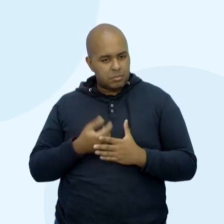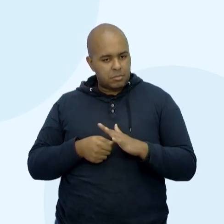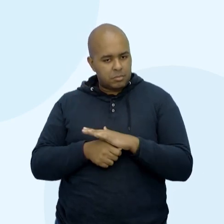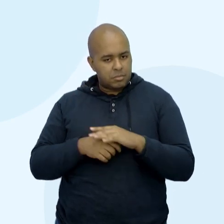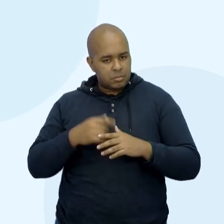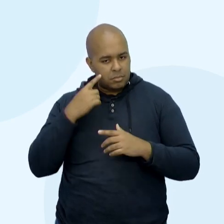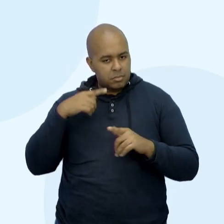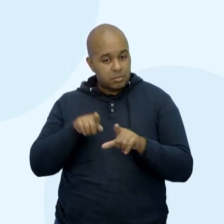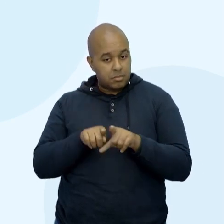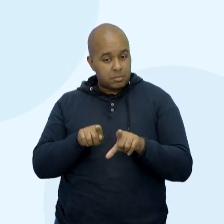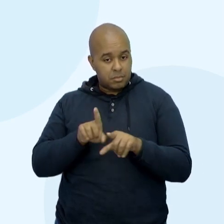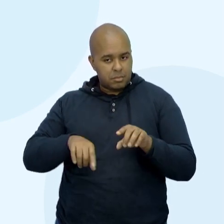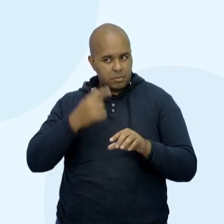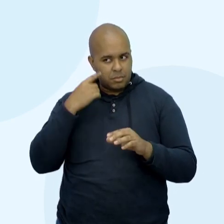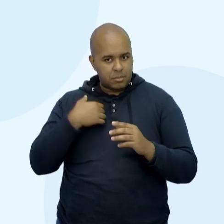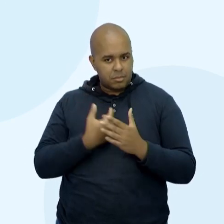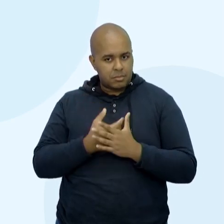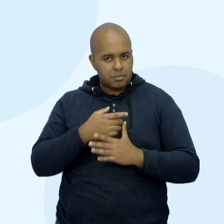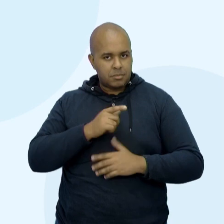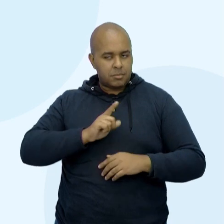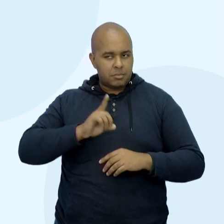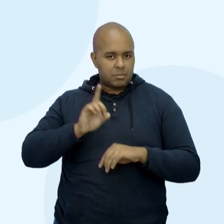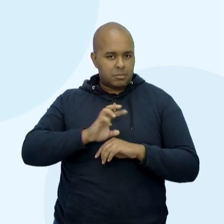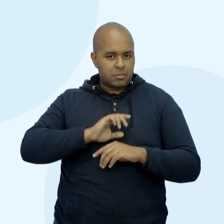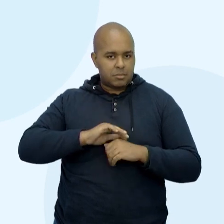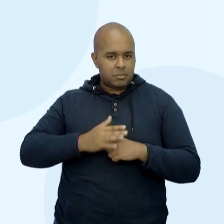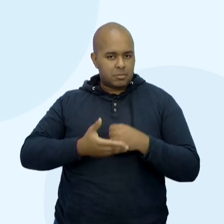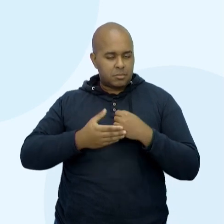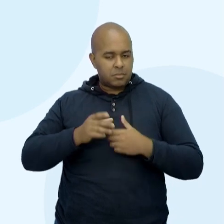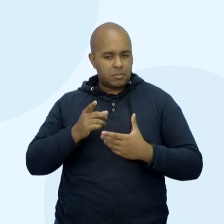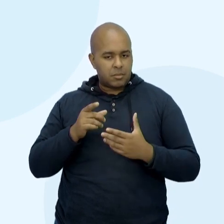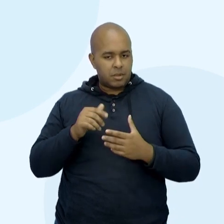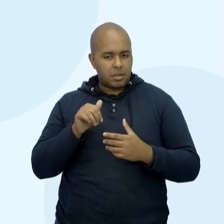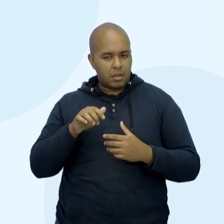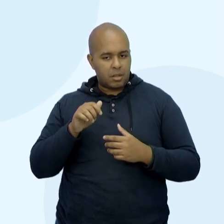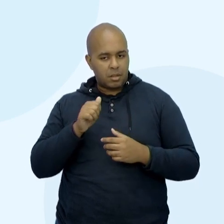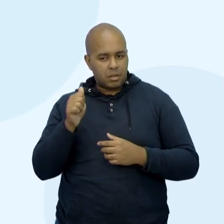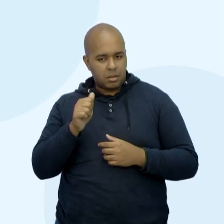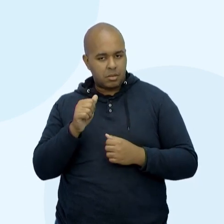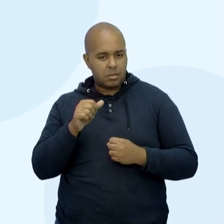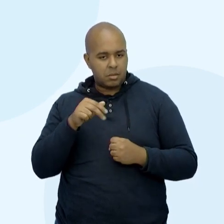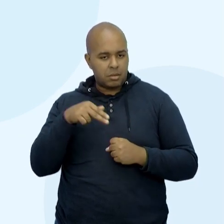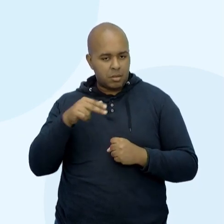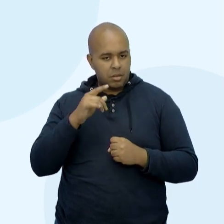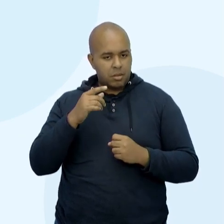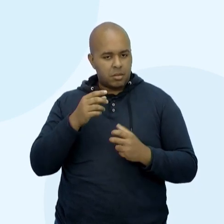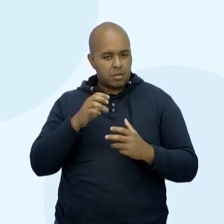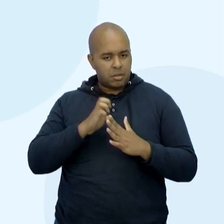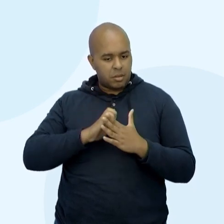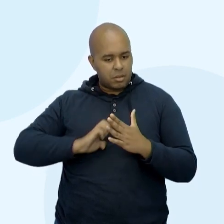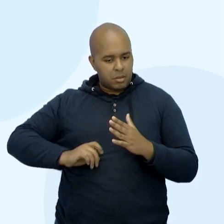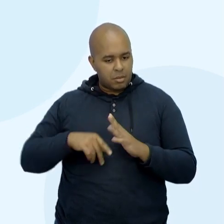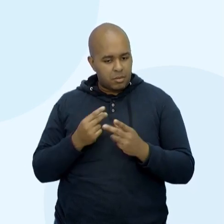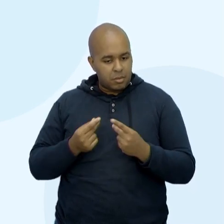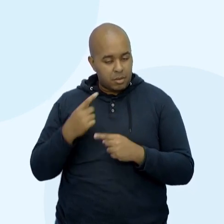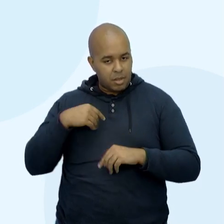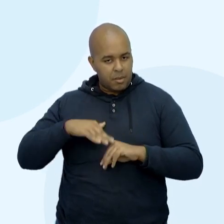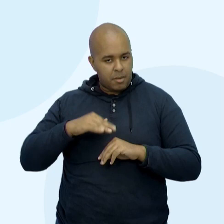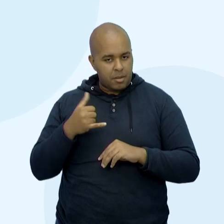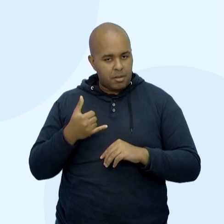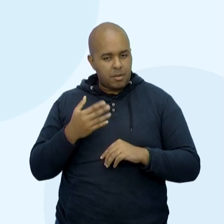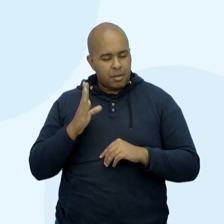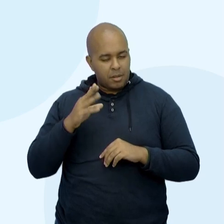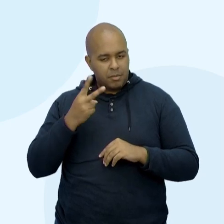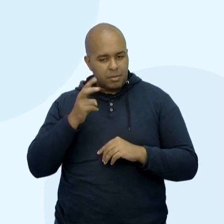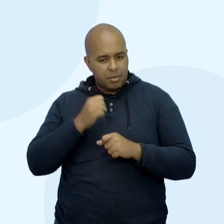impacto. Ela também é diretora executiva de sustentabilidade da Associação Nacional dos Executivos de Finanças. Tem mais de 25 anos aí de